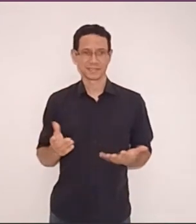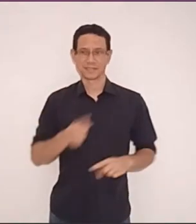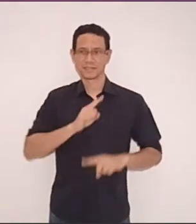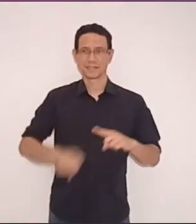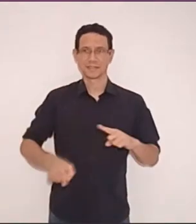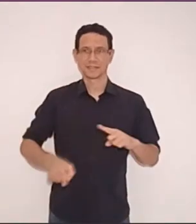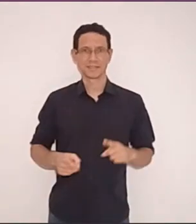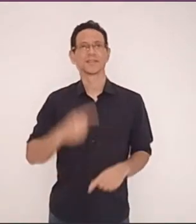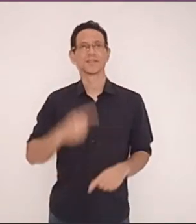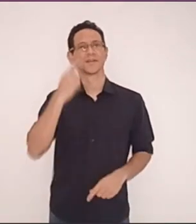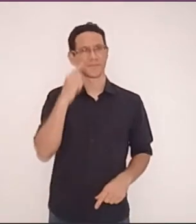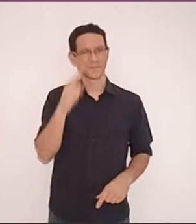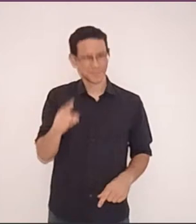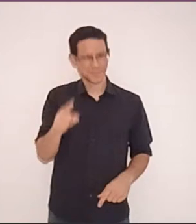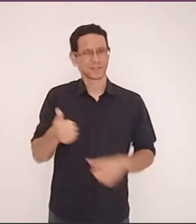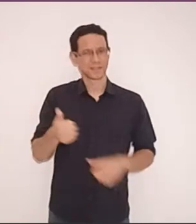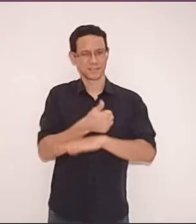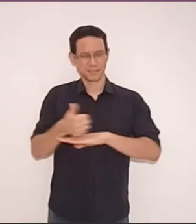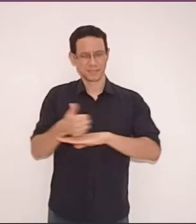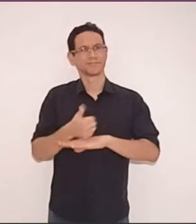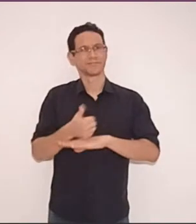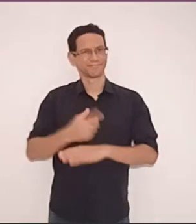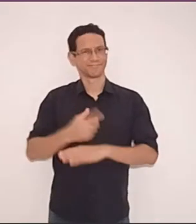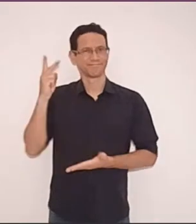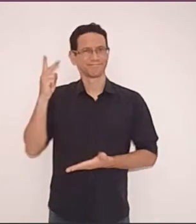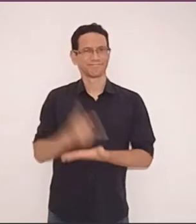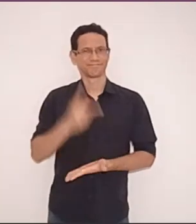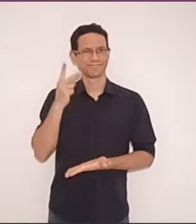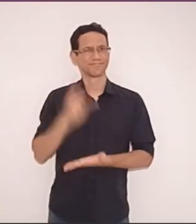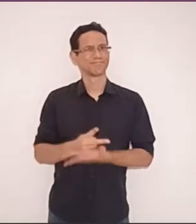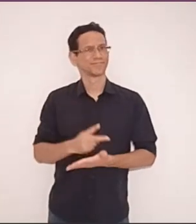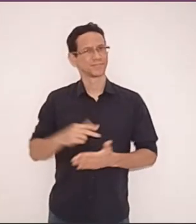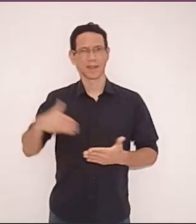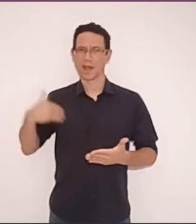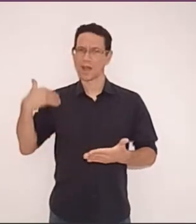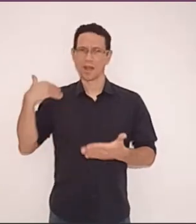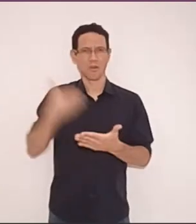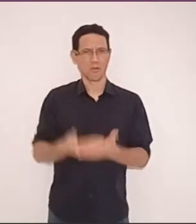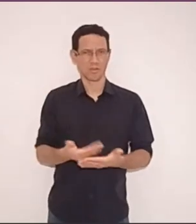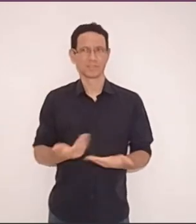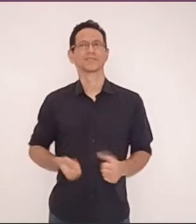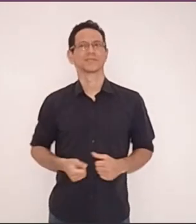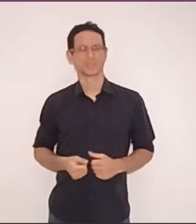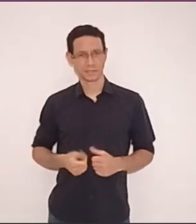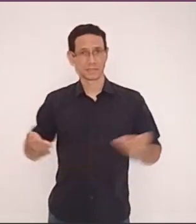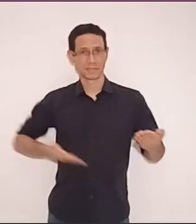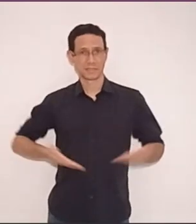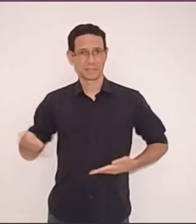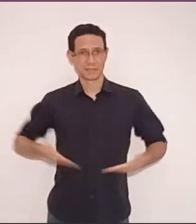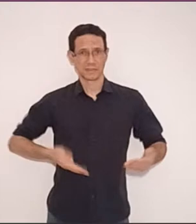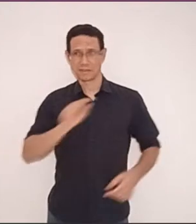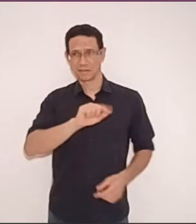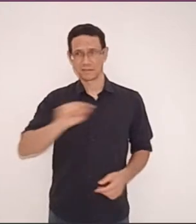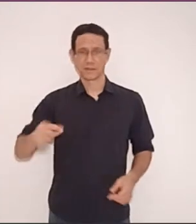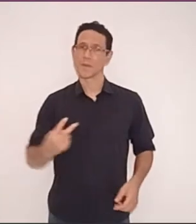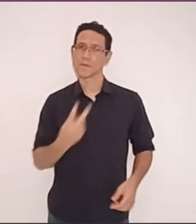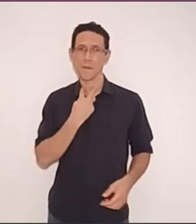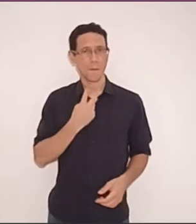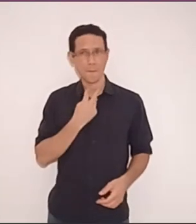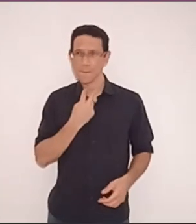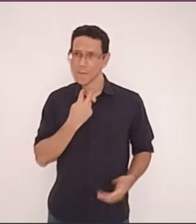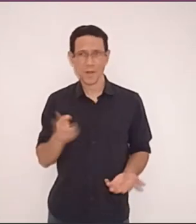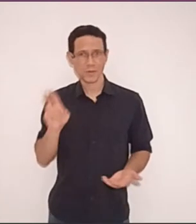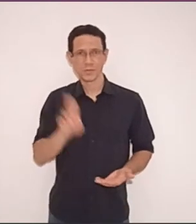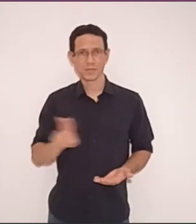lacuna existente dentro dessa profissão que ainda tem esse Rosa Colonial o que era escravizadas domésticos hoje estão as